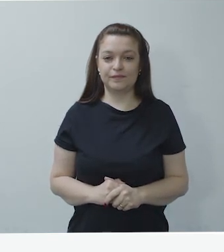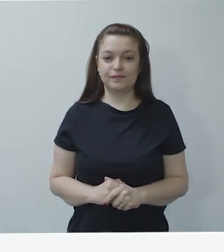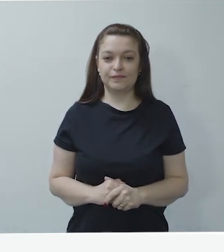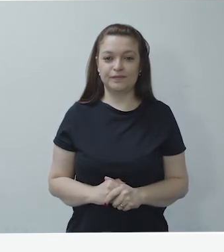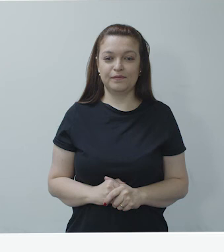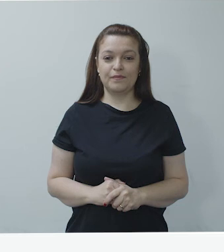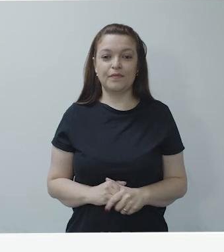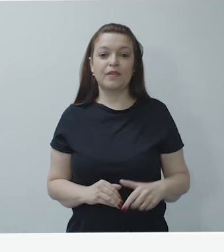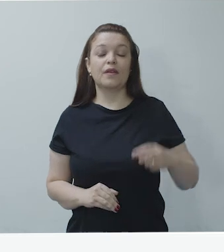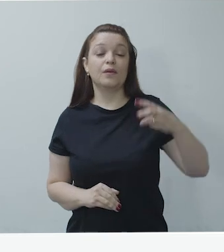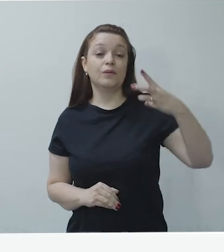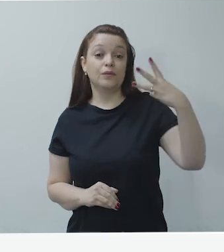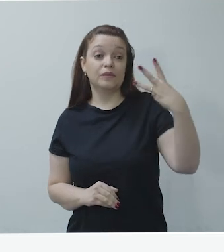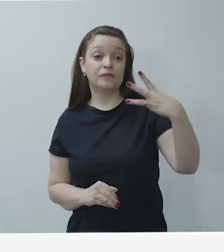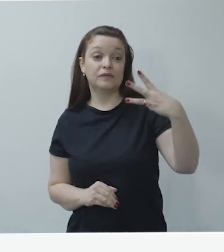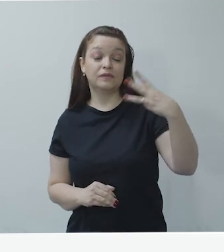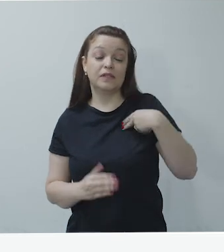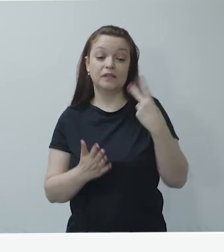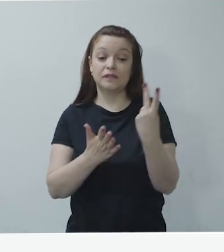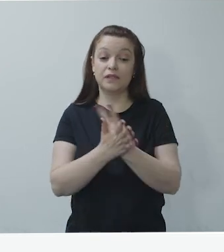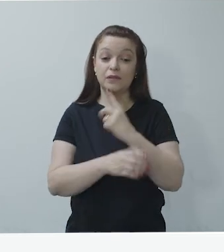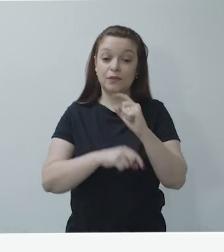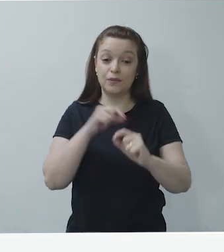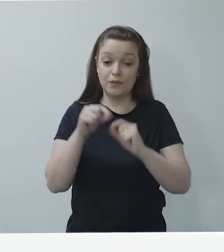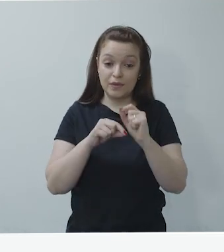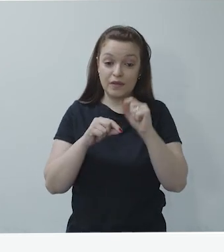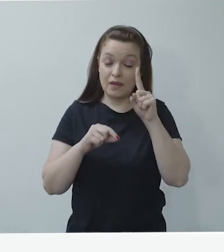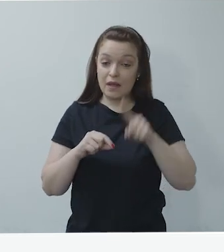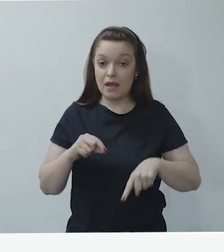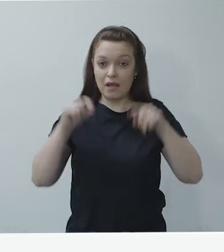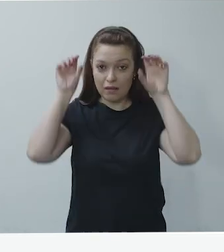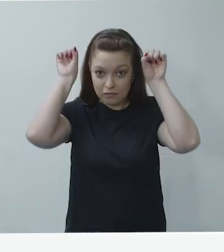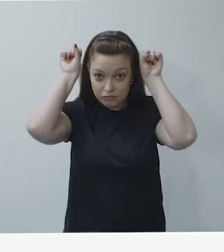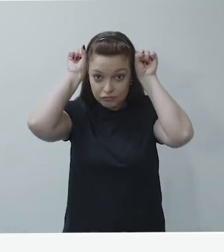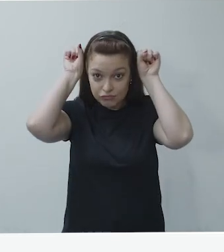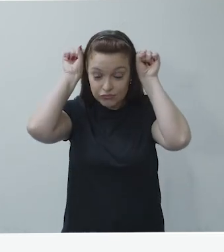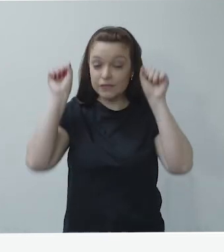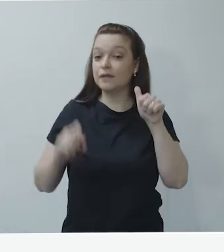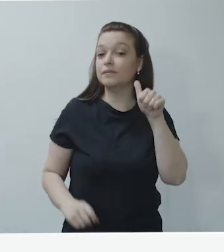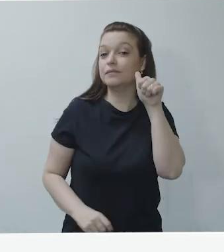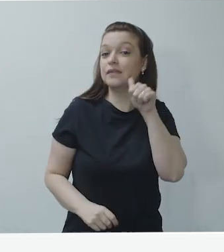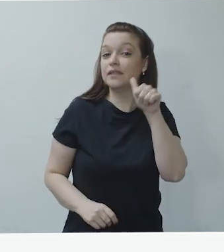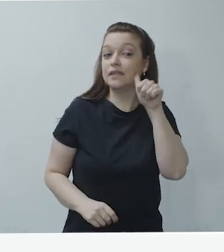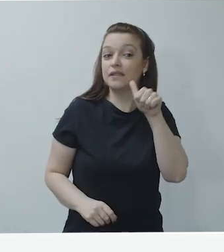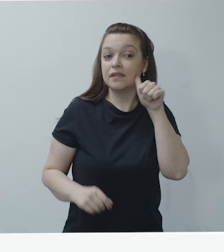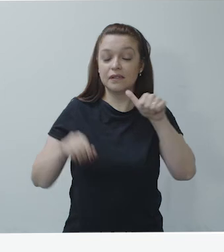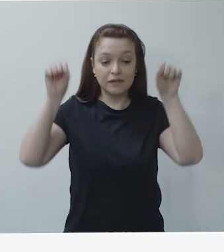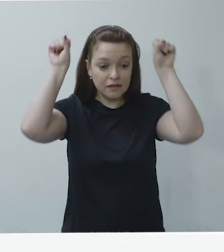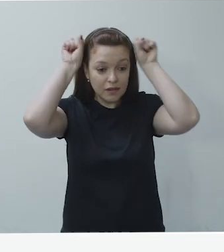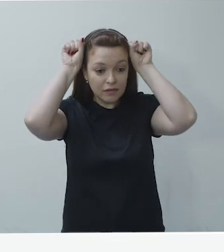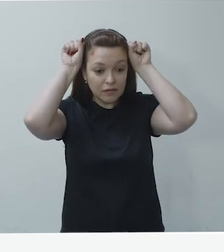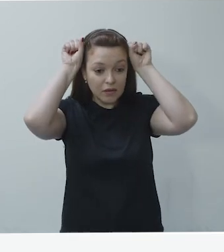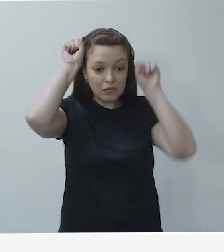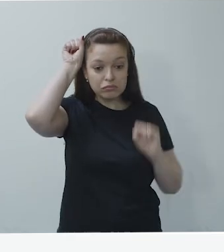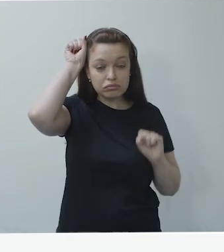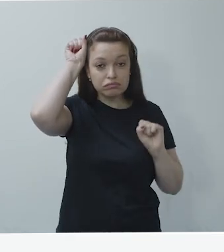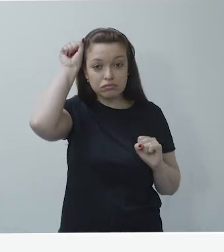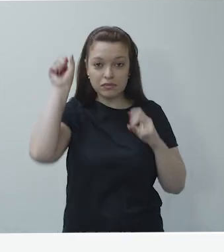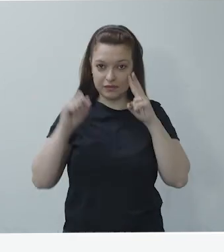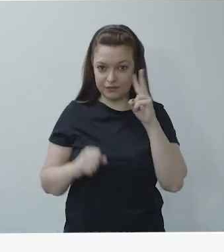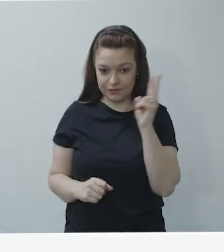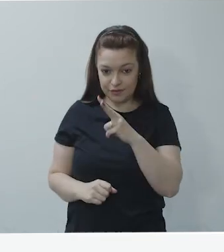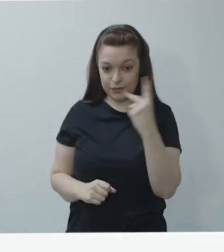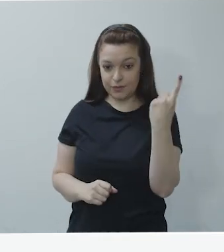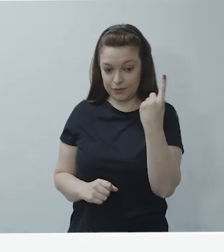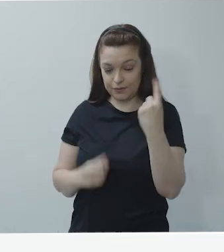Opa, isso mesmo. O terceiro erro é o cabelo da menina. Vocês perceberam que tá faltando uma parte do